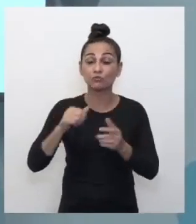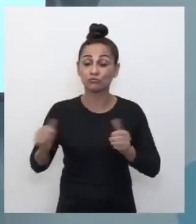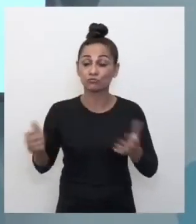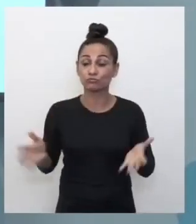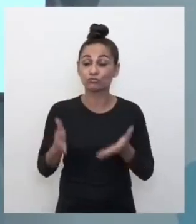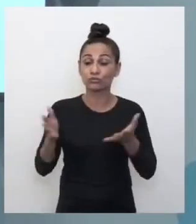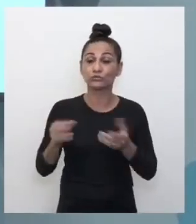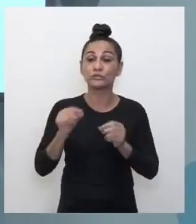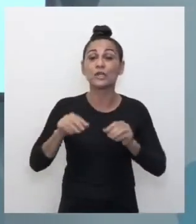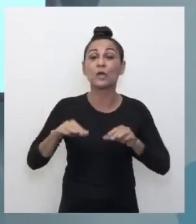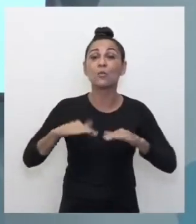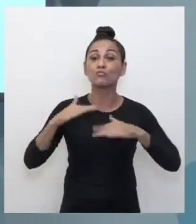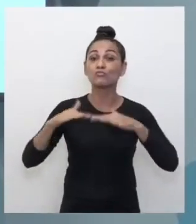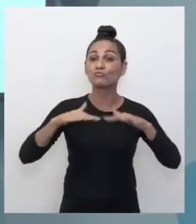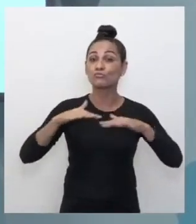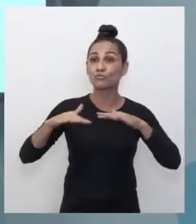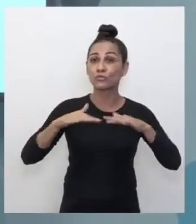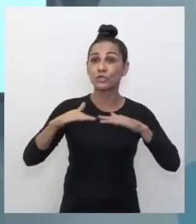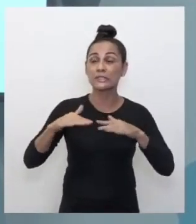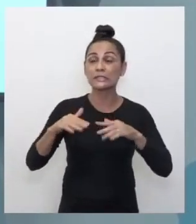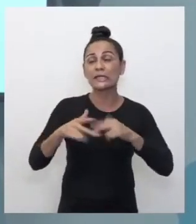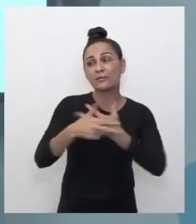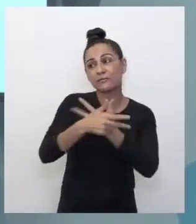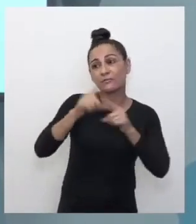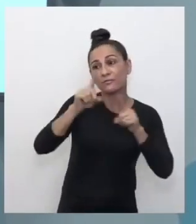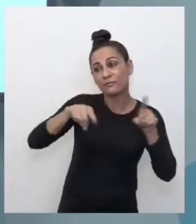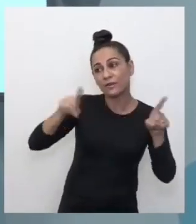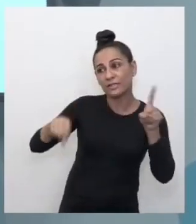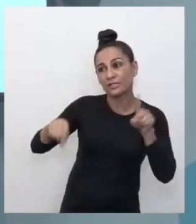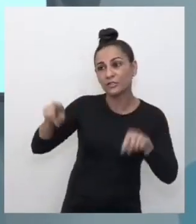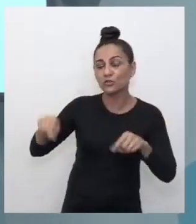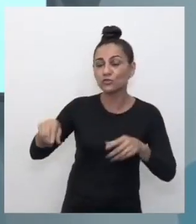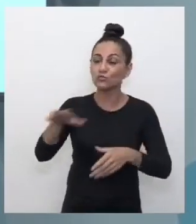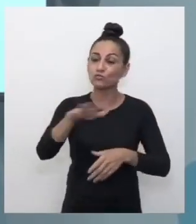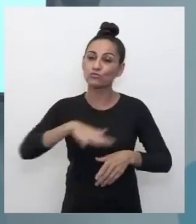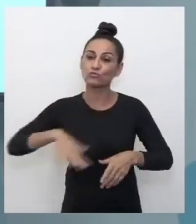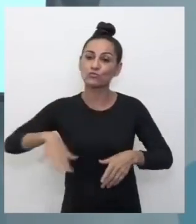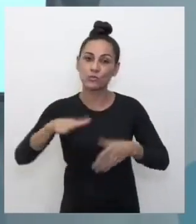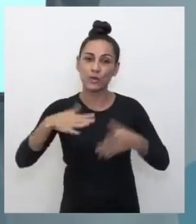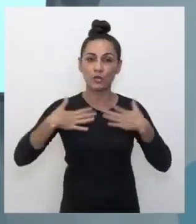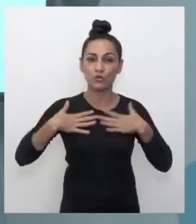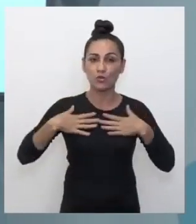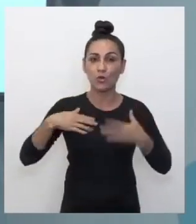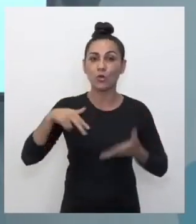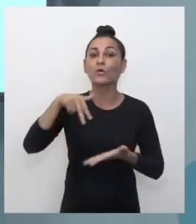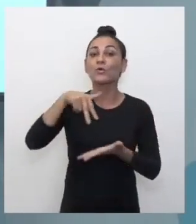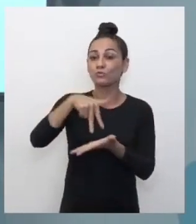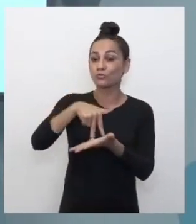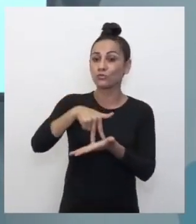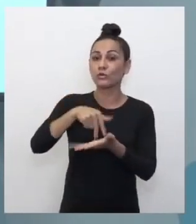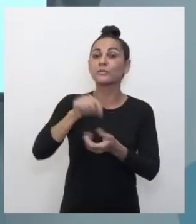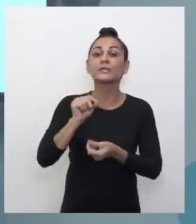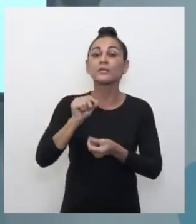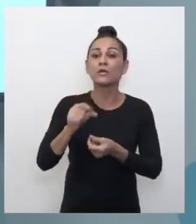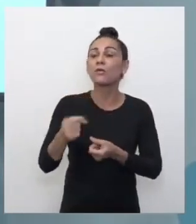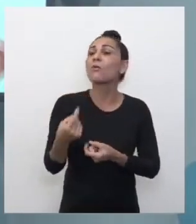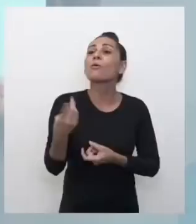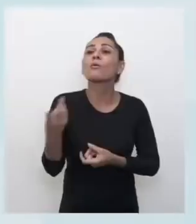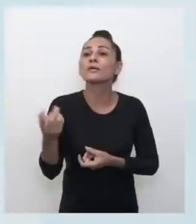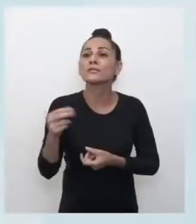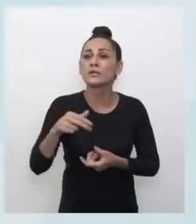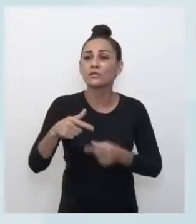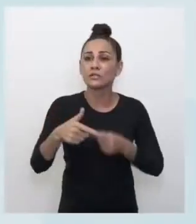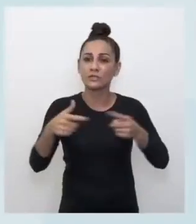evoluções, observamos variações aí em relação ao espaço ocupado pelo corpo. Quais são essas variações?